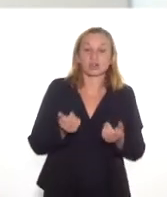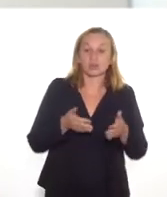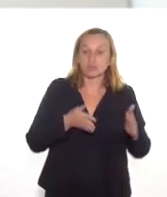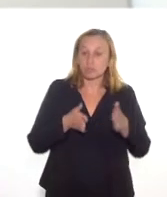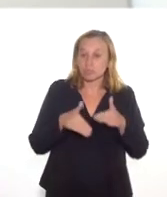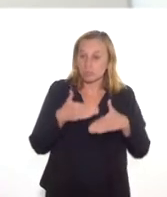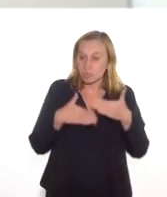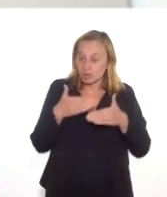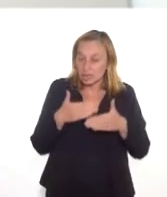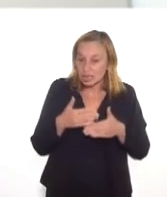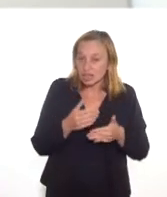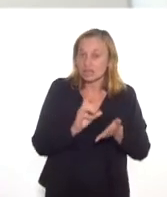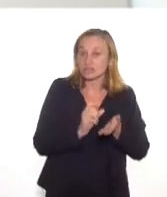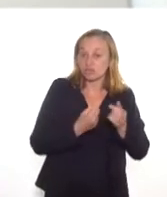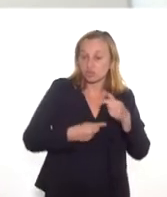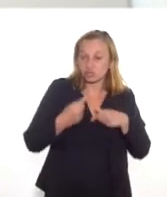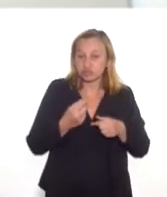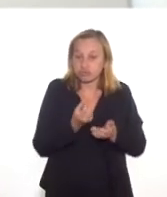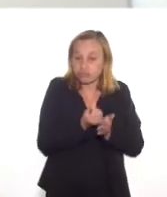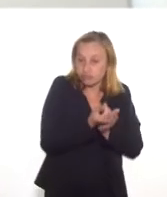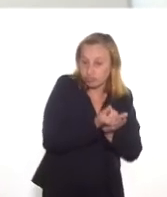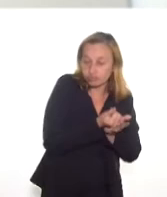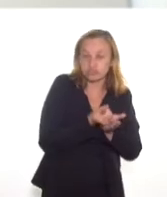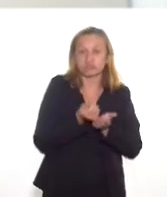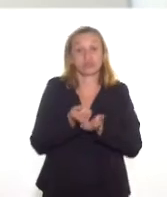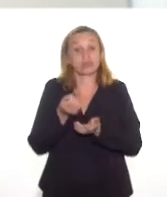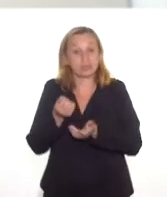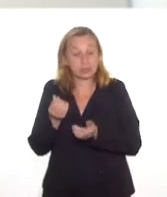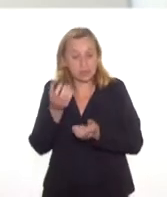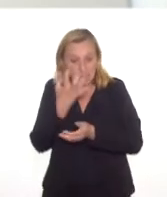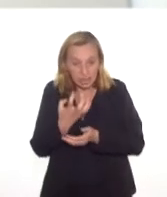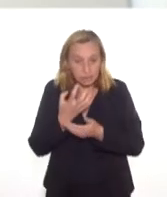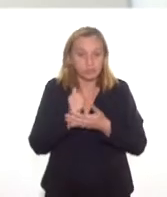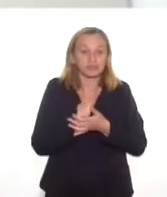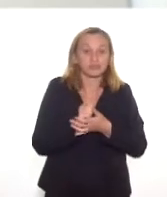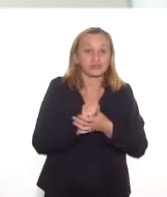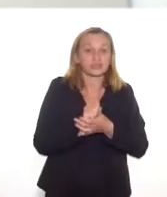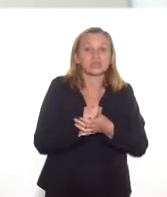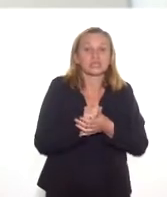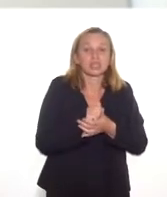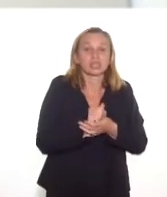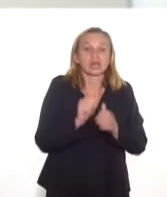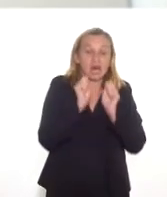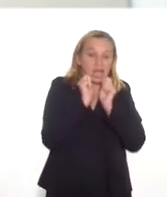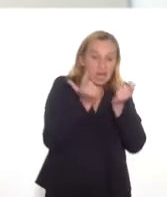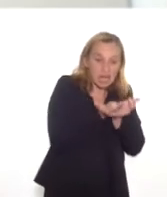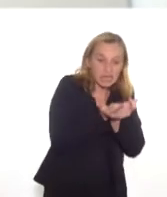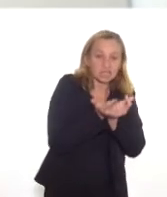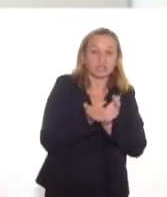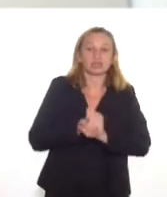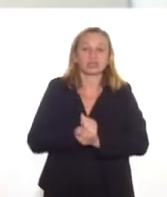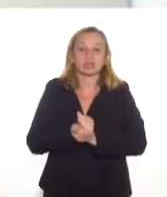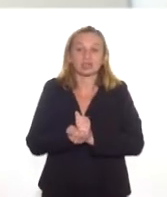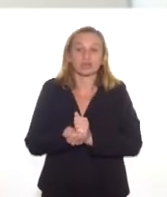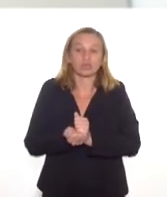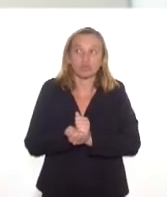processo de subfinanciamento, de sucateamento muito grave. Acho que a Alerj, nesse sentido, tem sido aí